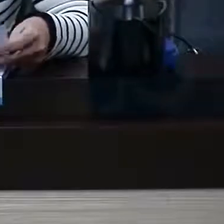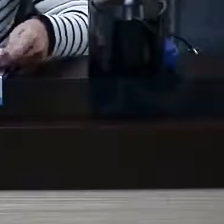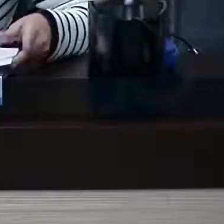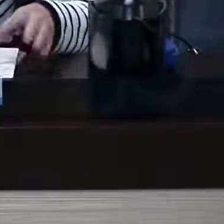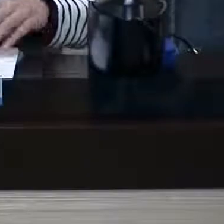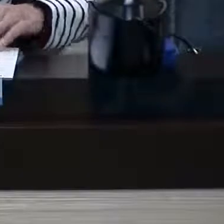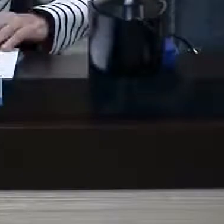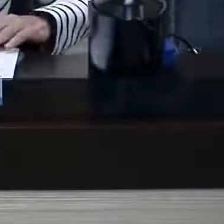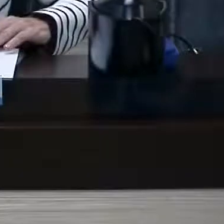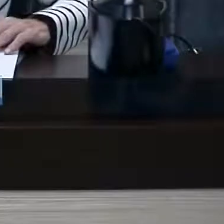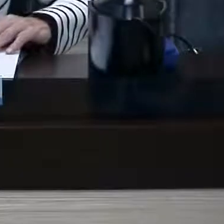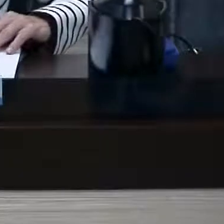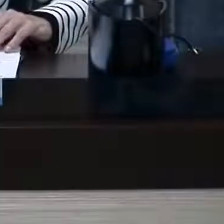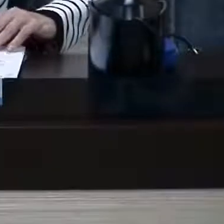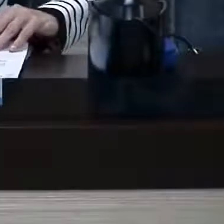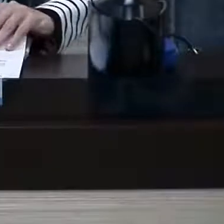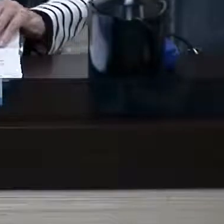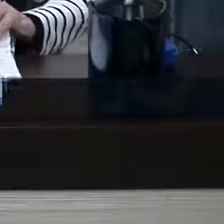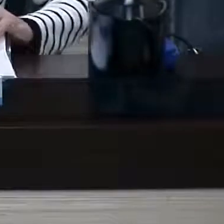presença.